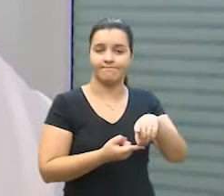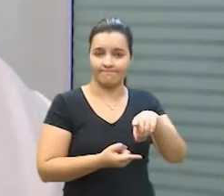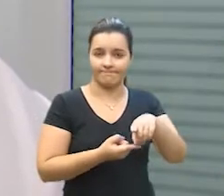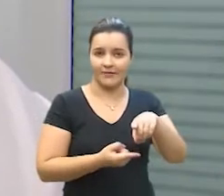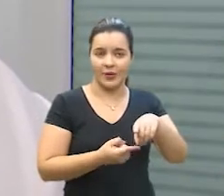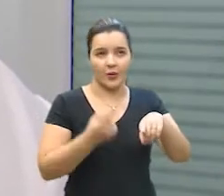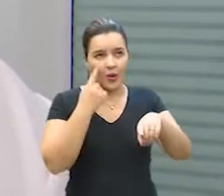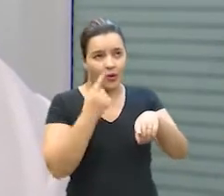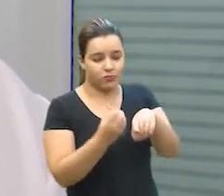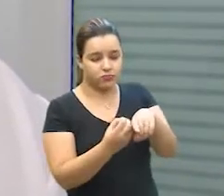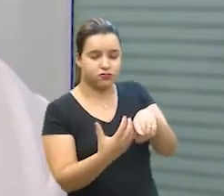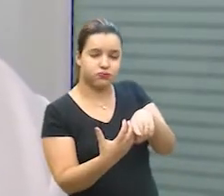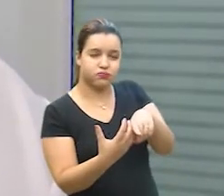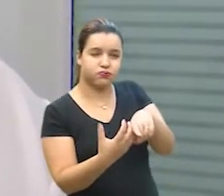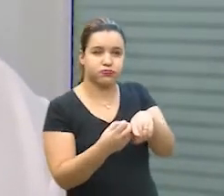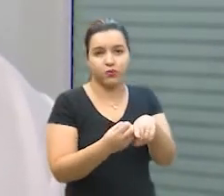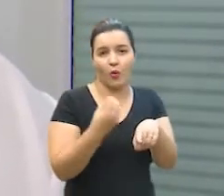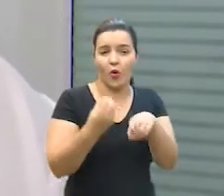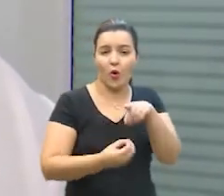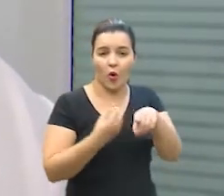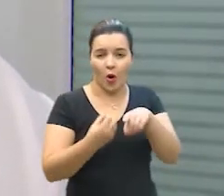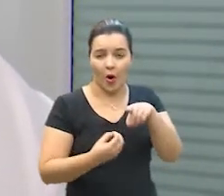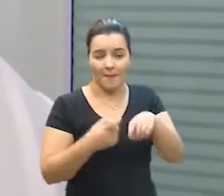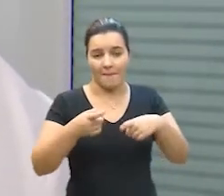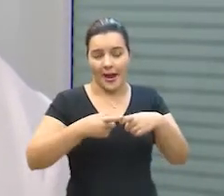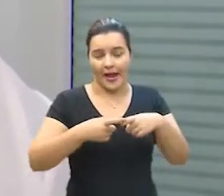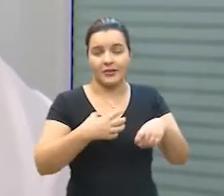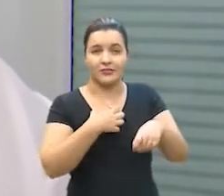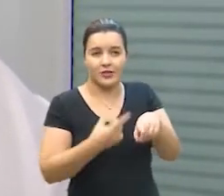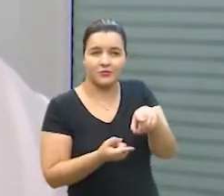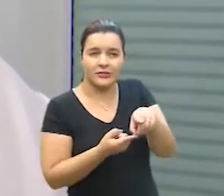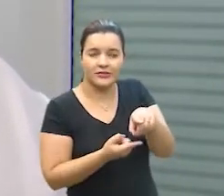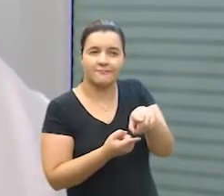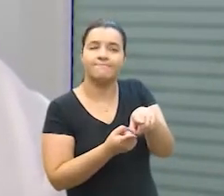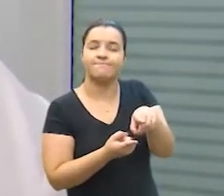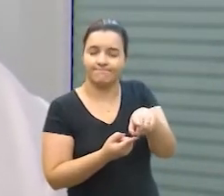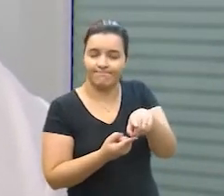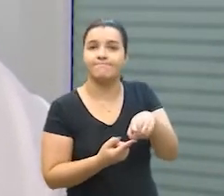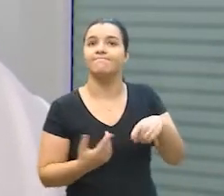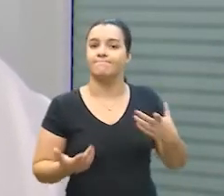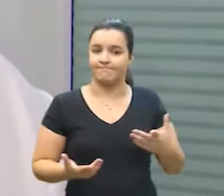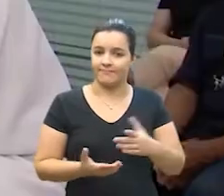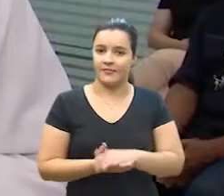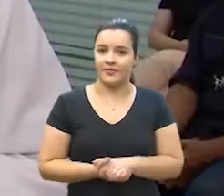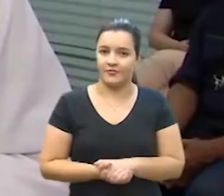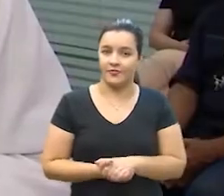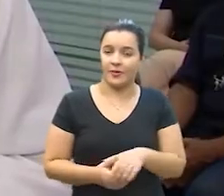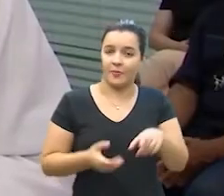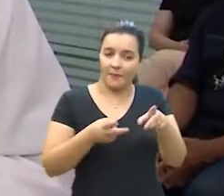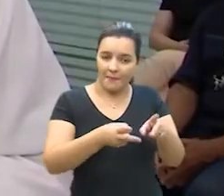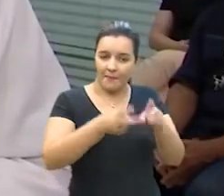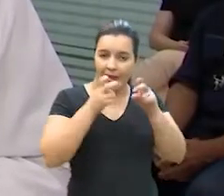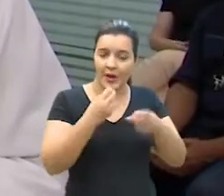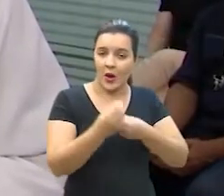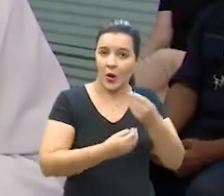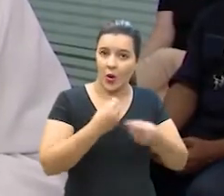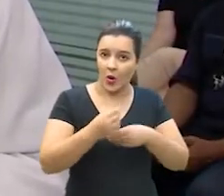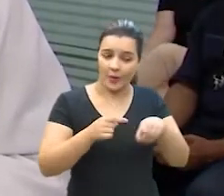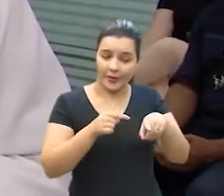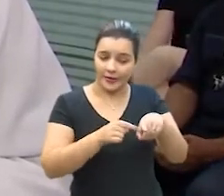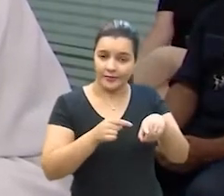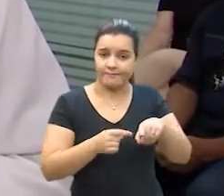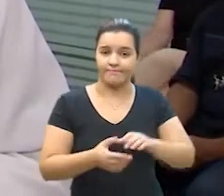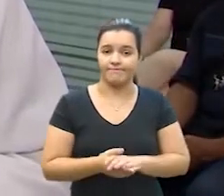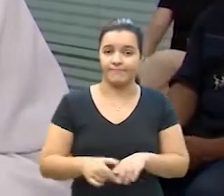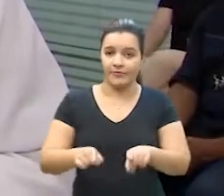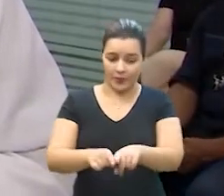O toque retal para ele ver o tamanho da próstata e, dentre outras coisas, ver